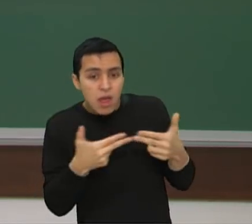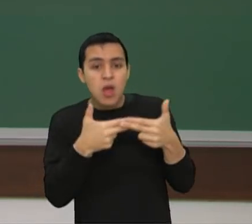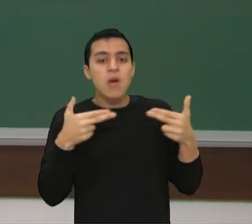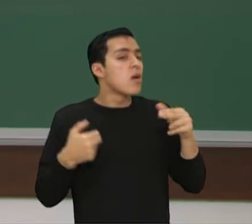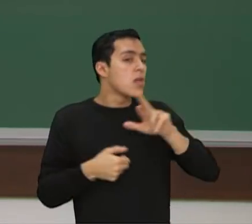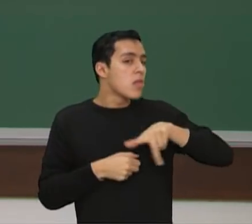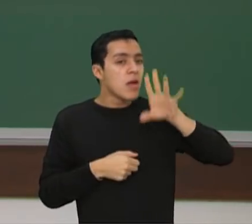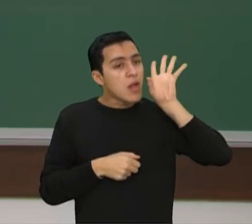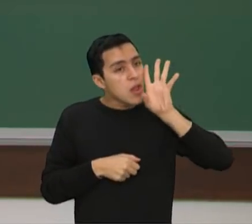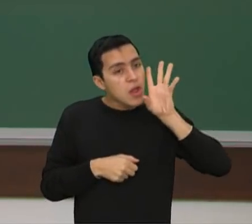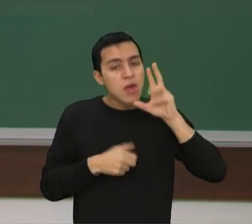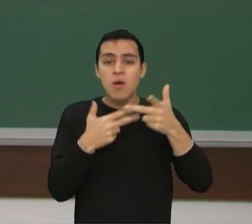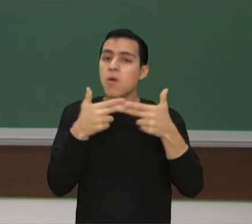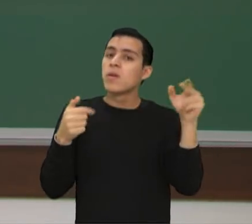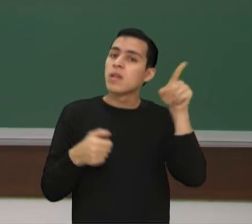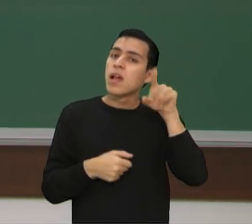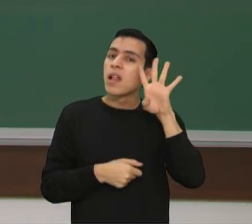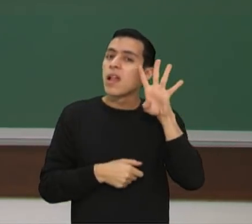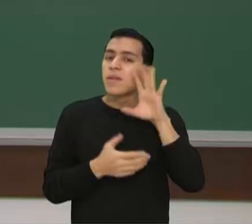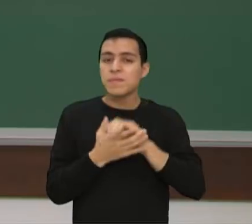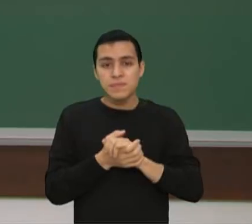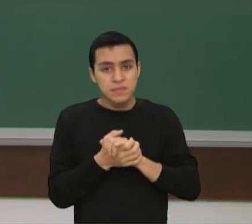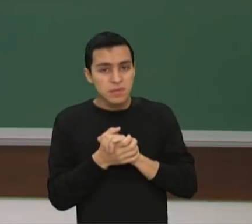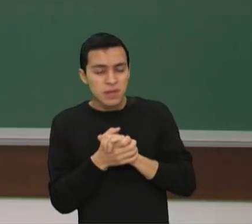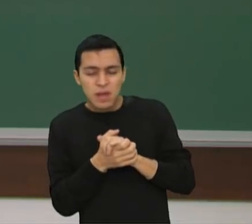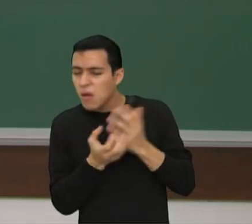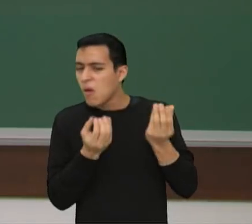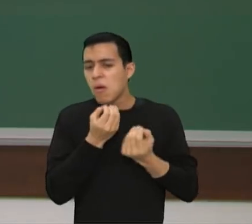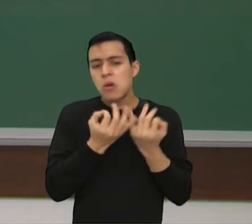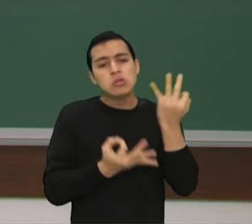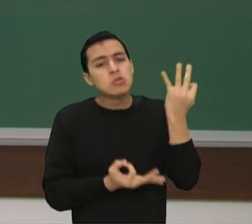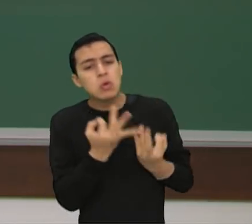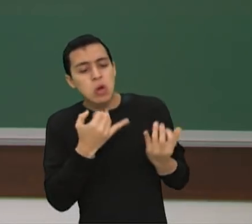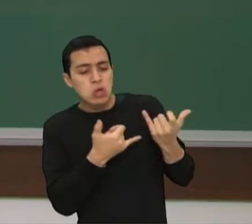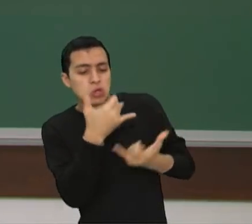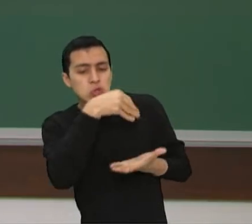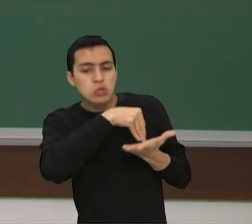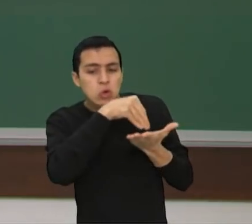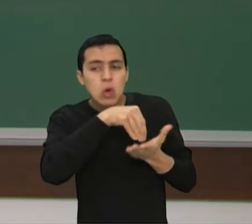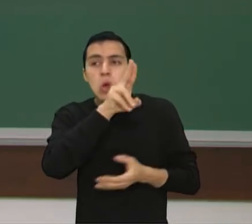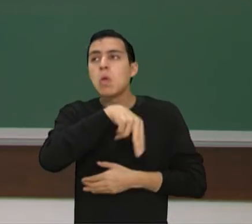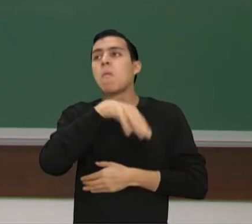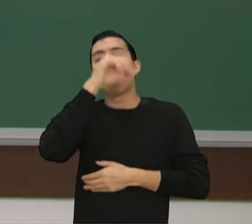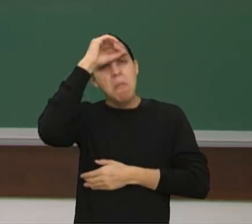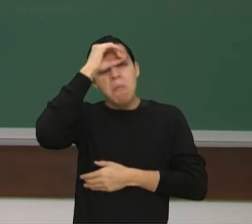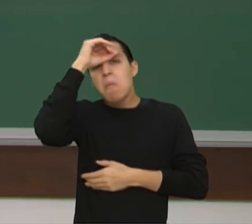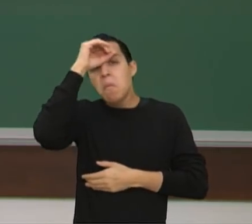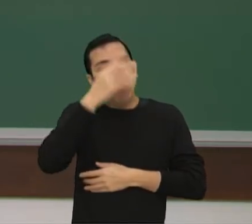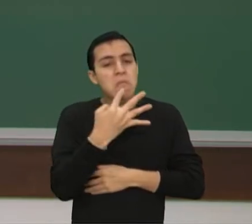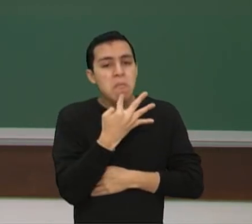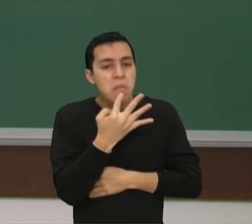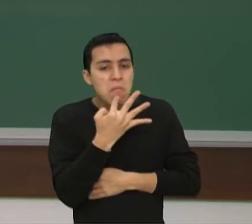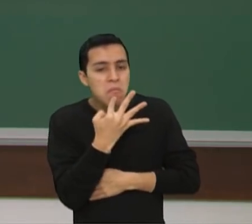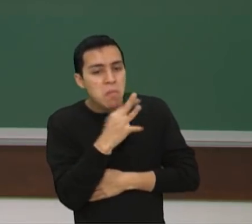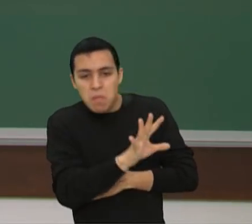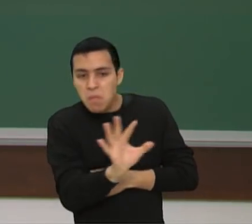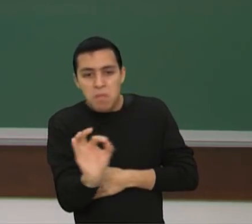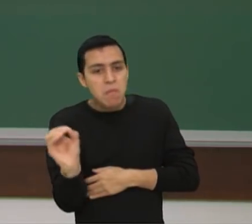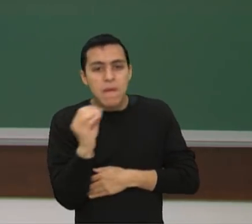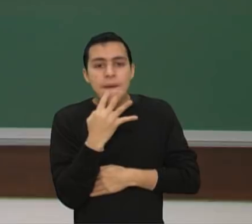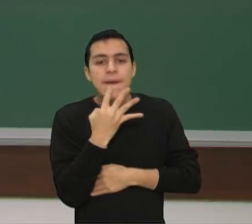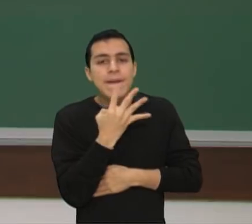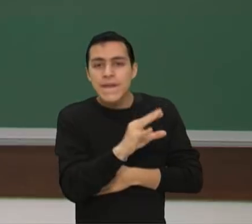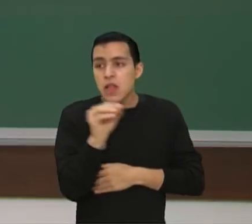não é legal ou alguma coisa é legal. Então, como que a gente vai julgar um jogo que a gente nunca ouviu falar ou a gente nunca viu